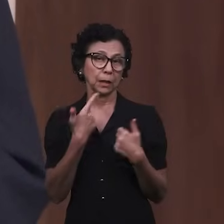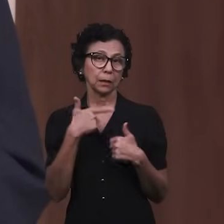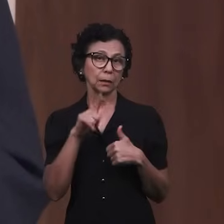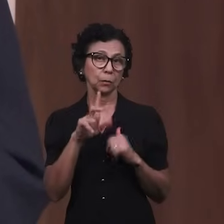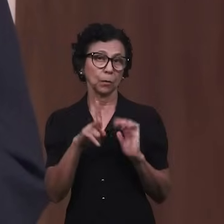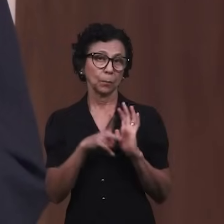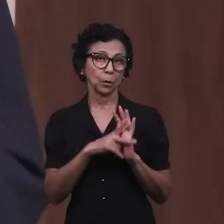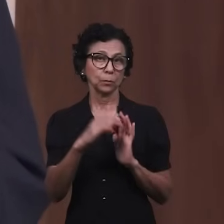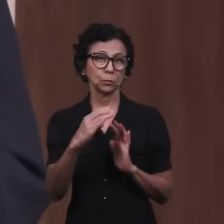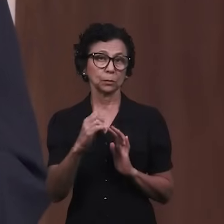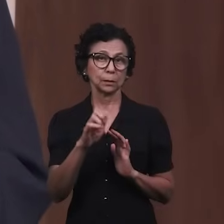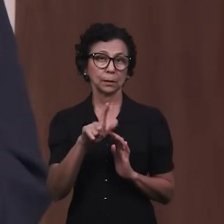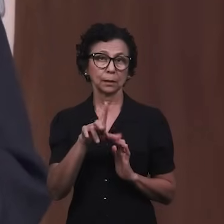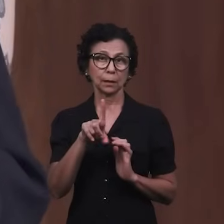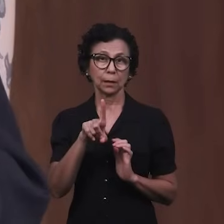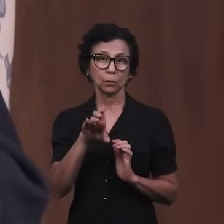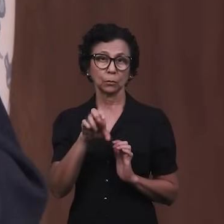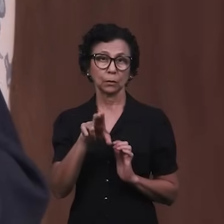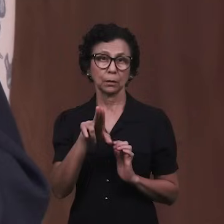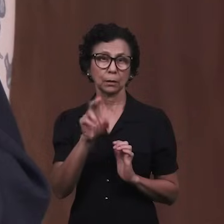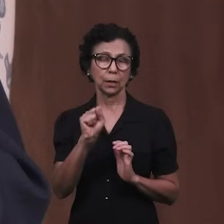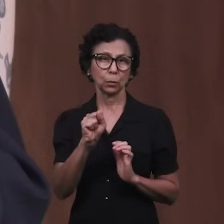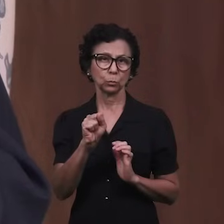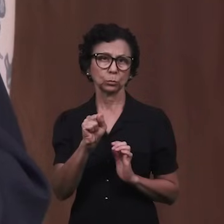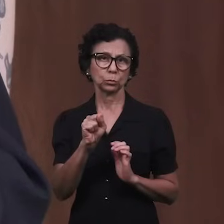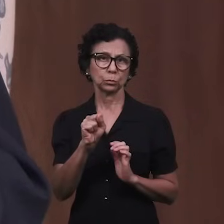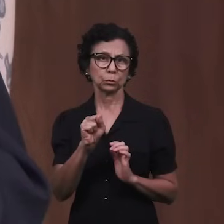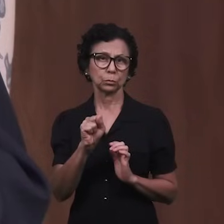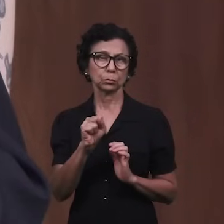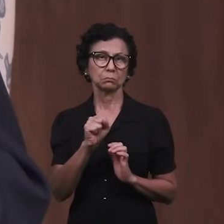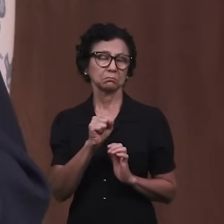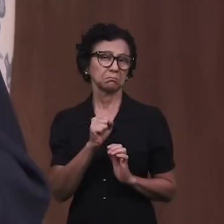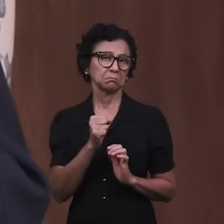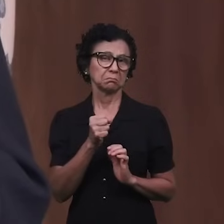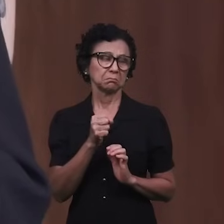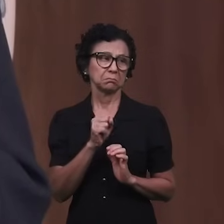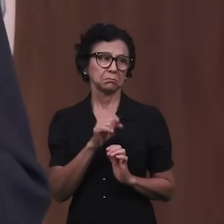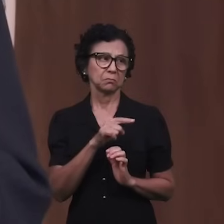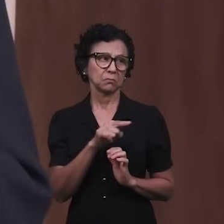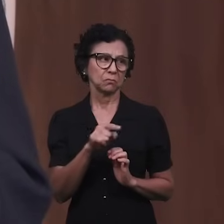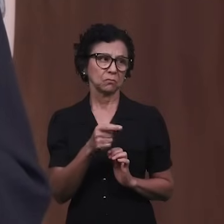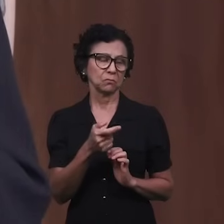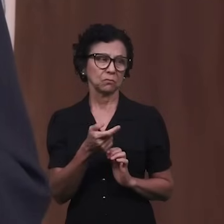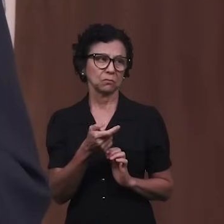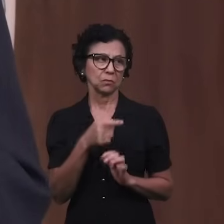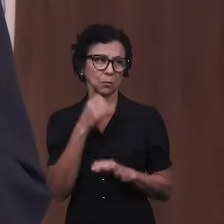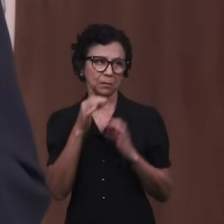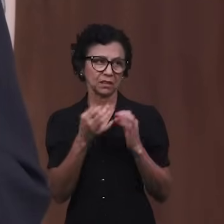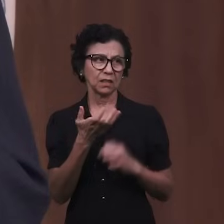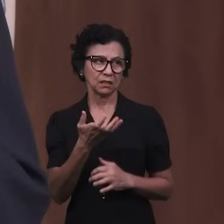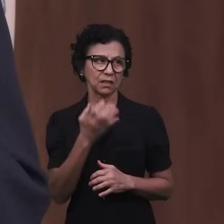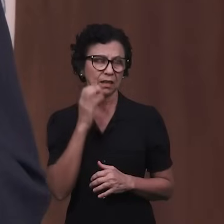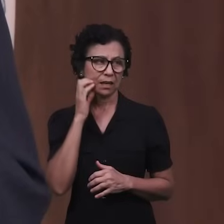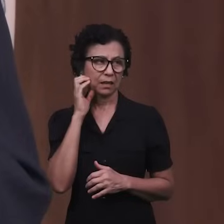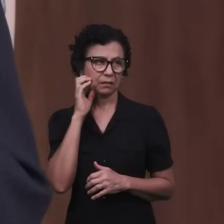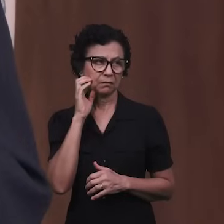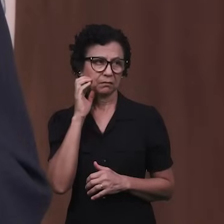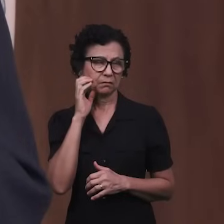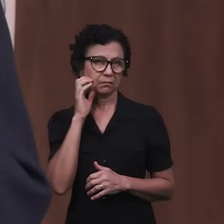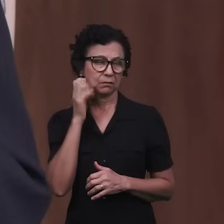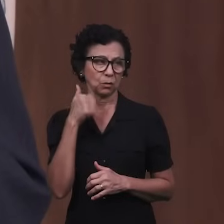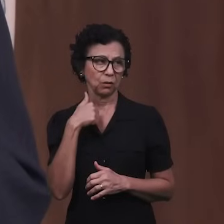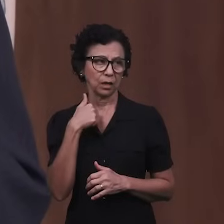sobre a língua dos caldeus, não é? Não sei se você quer fazer